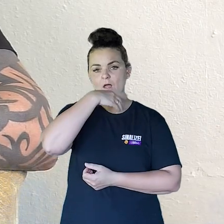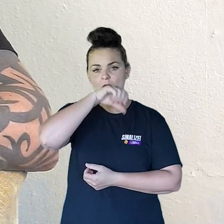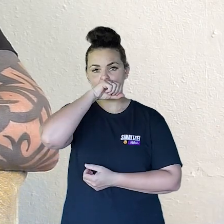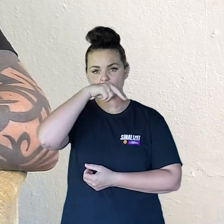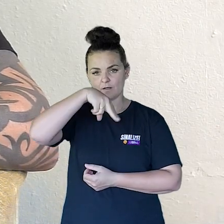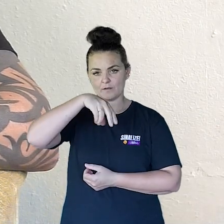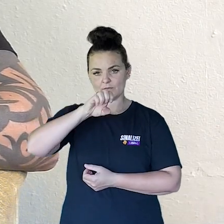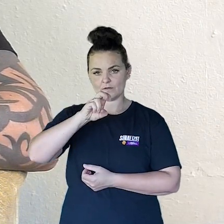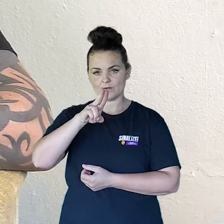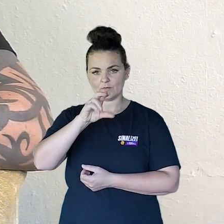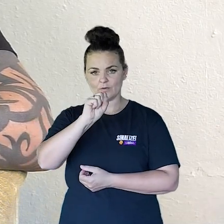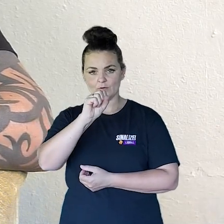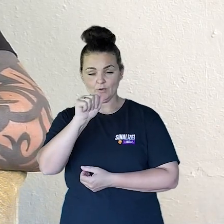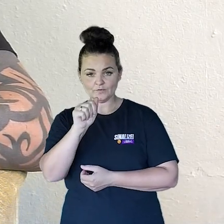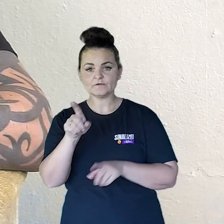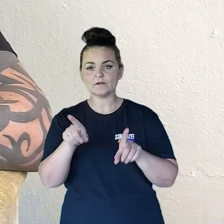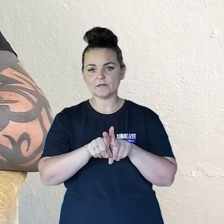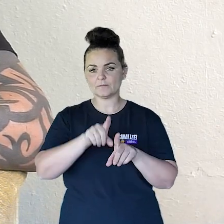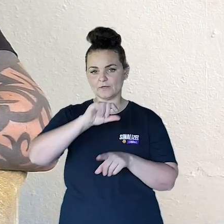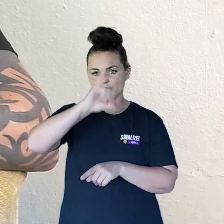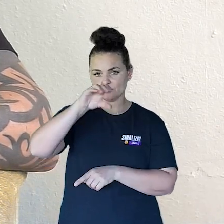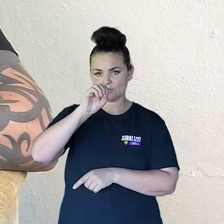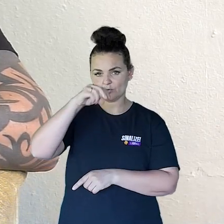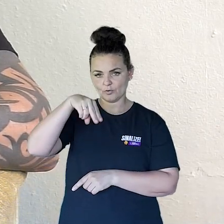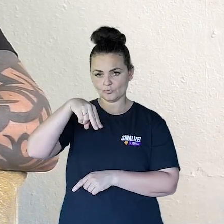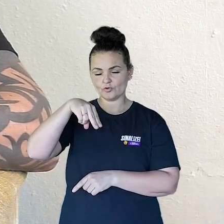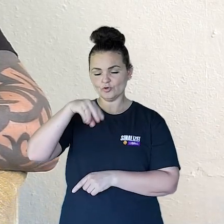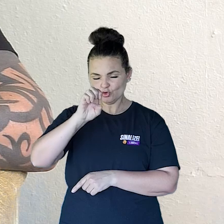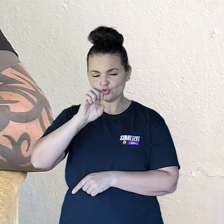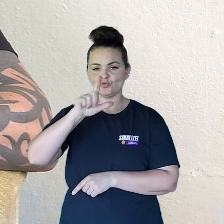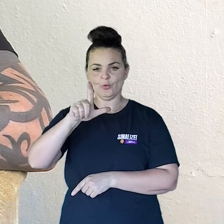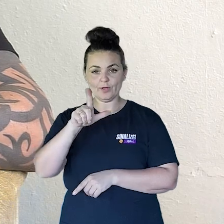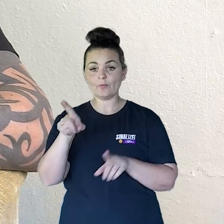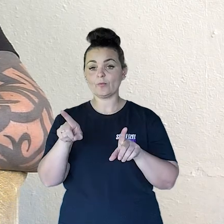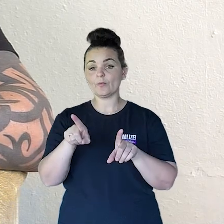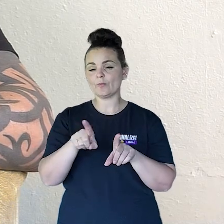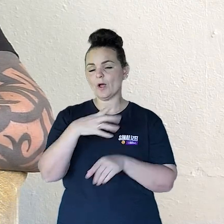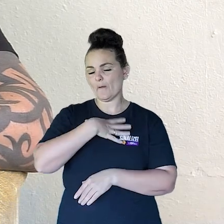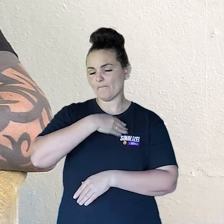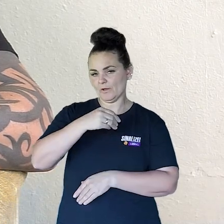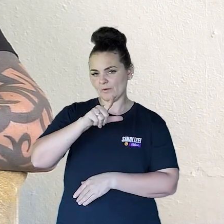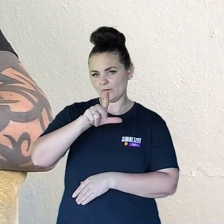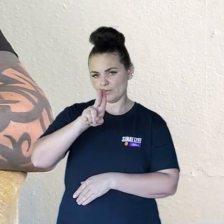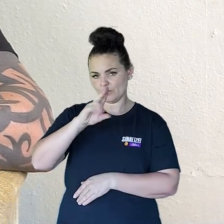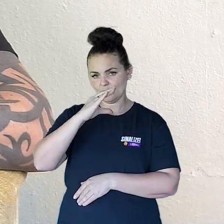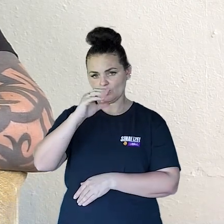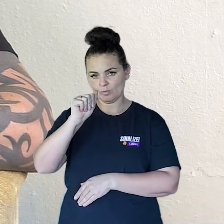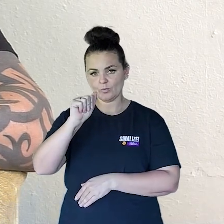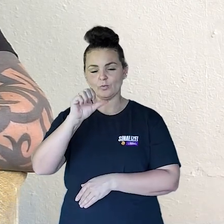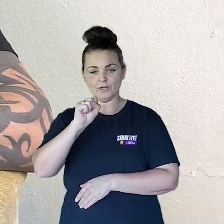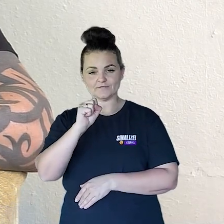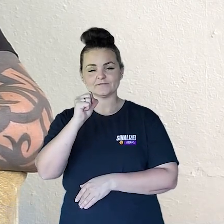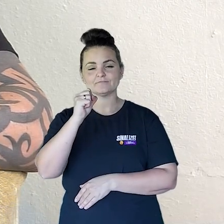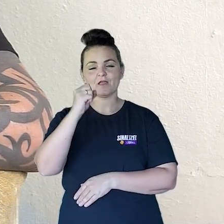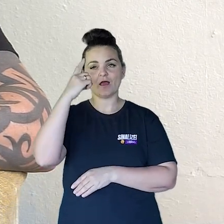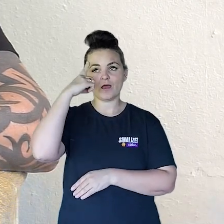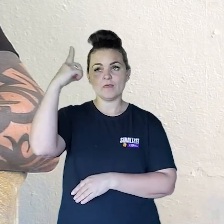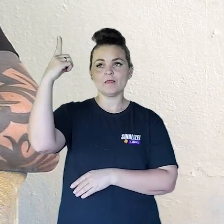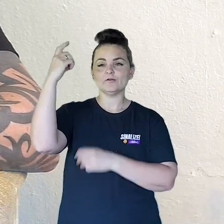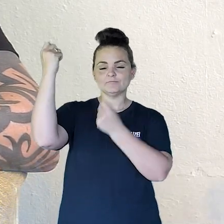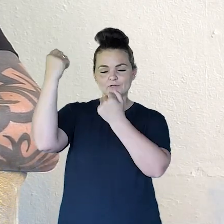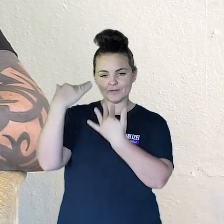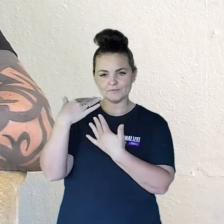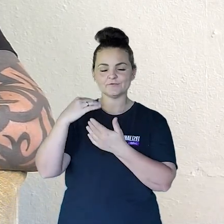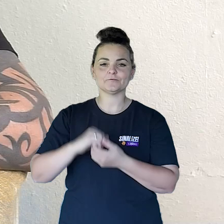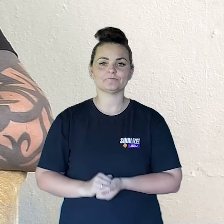filho da dona Neuza e do seu Joel com muito orgulho e pai do Lucas, a maior bênção que Deus poderia ter me dado.